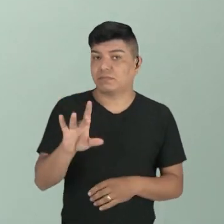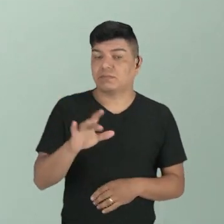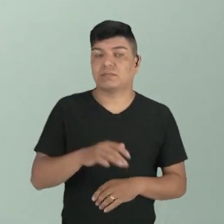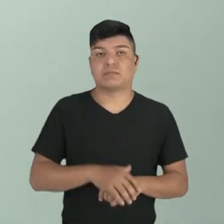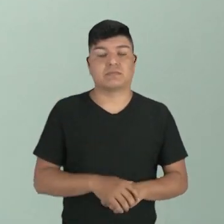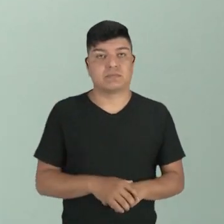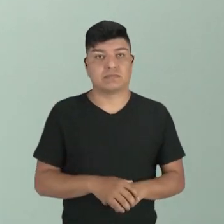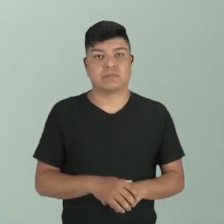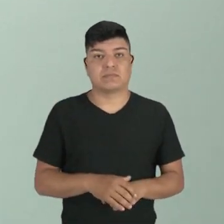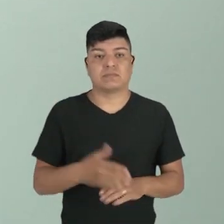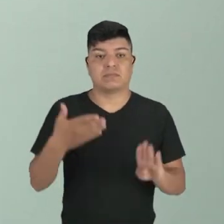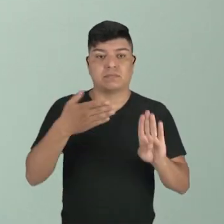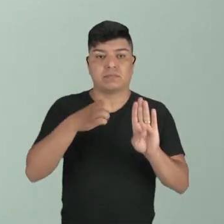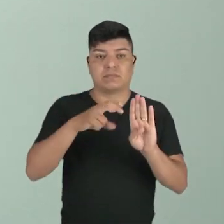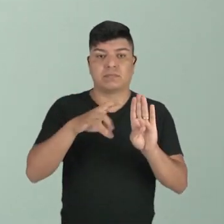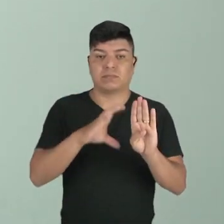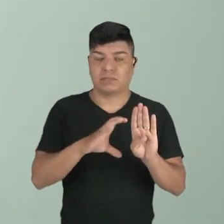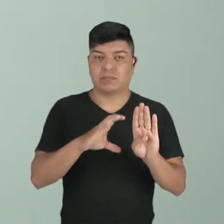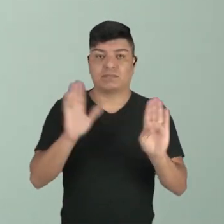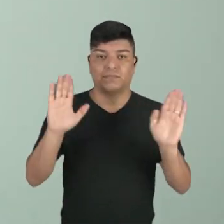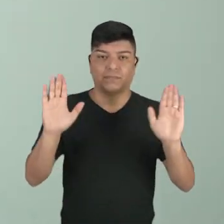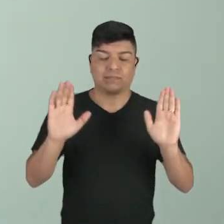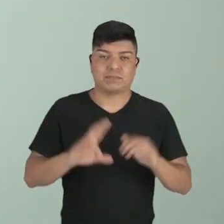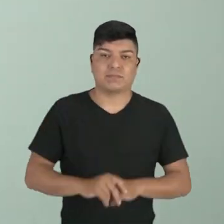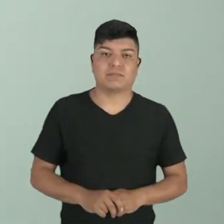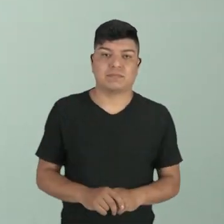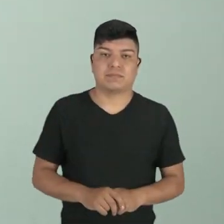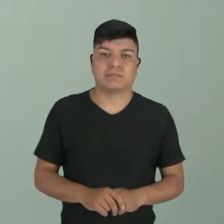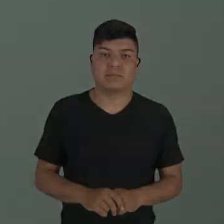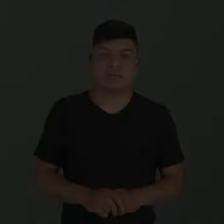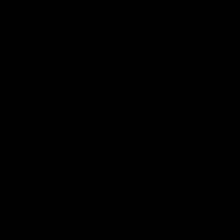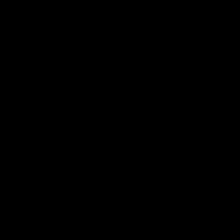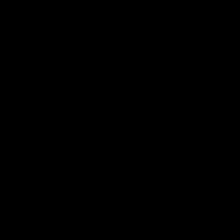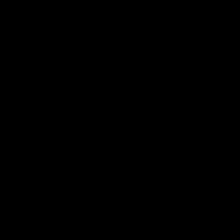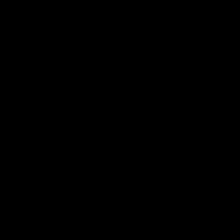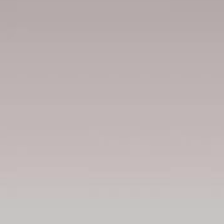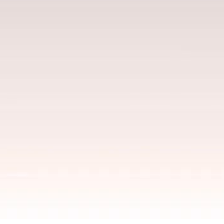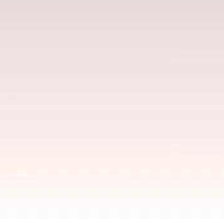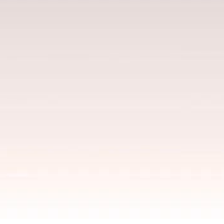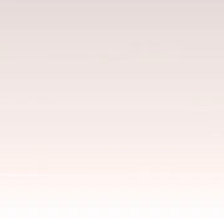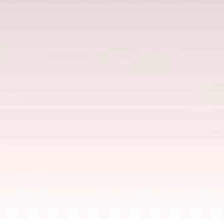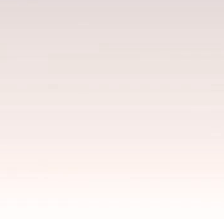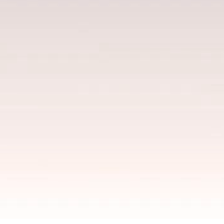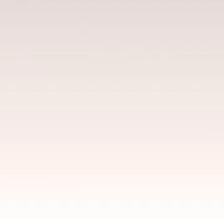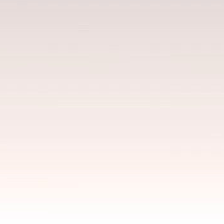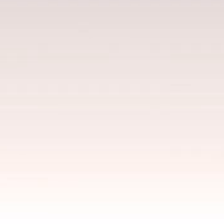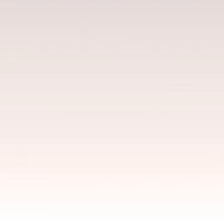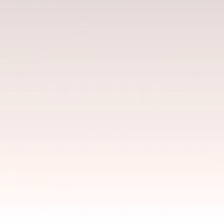Não deixe de acessar a plataforma Eduque. Até mais.